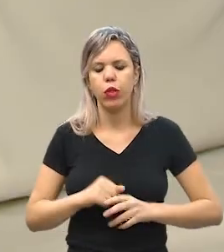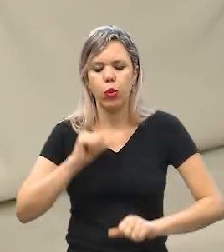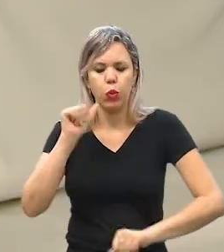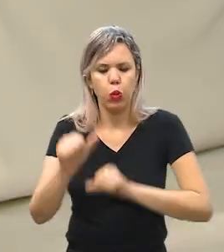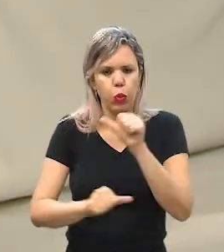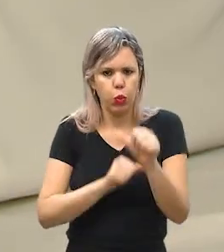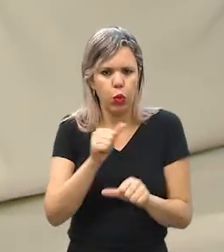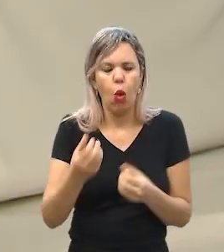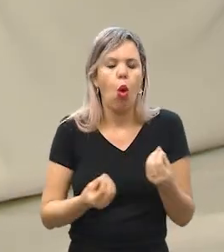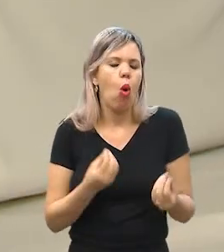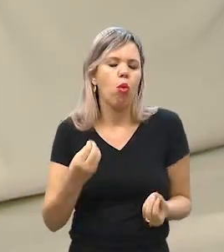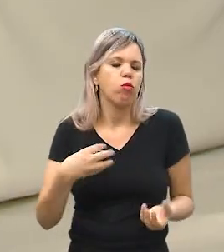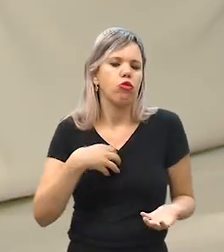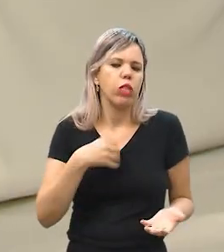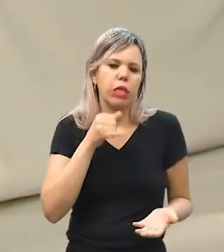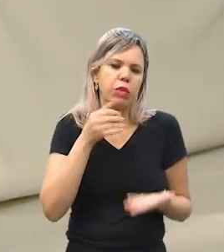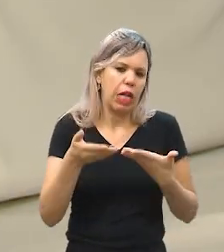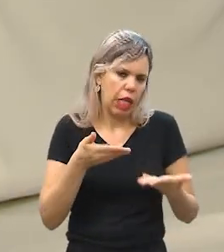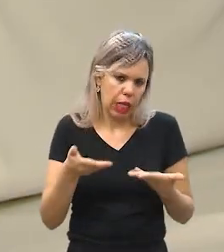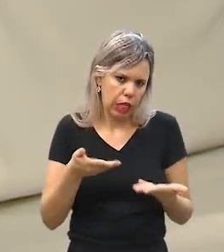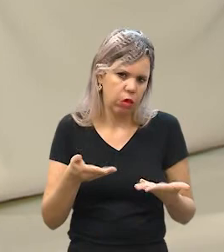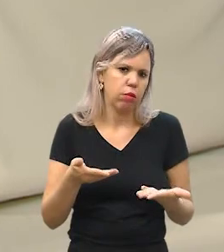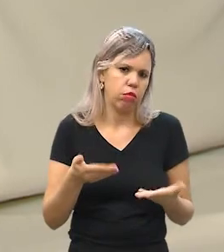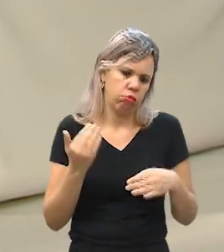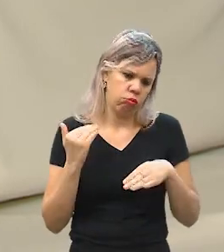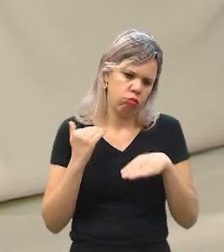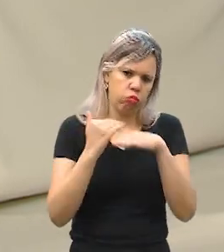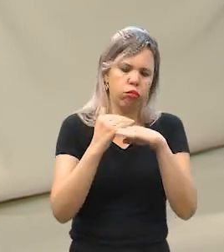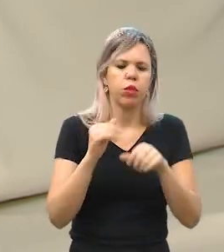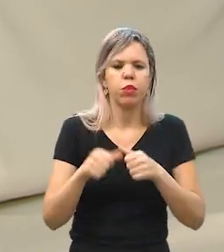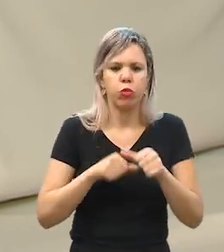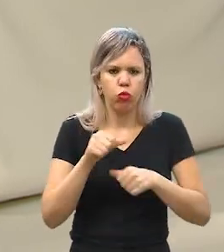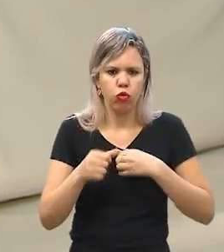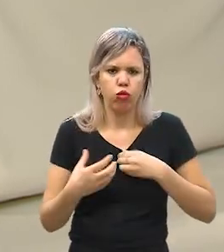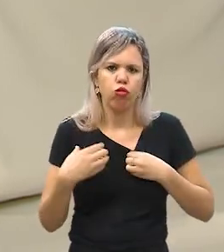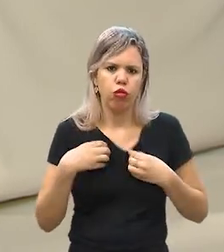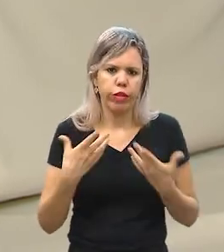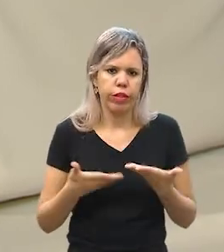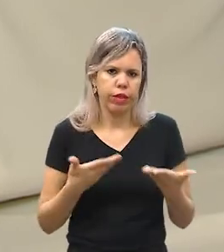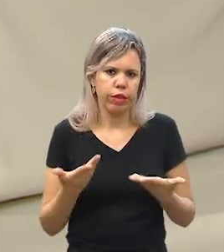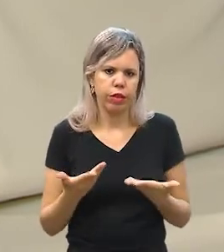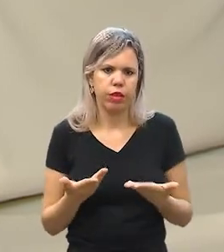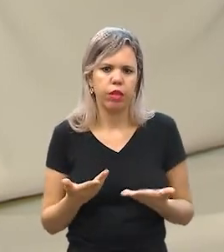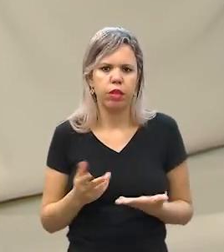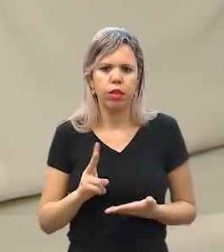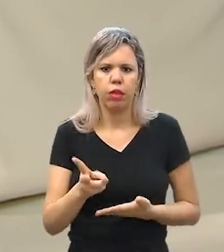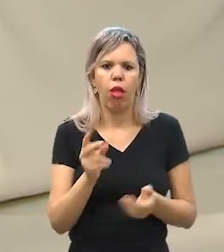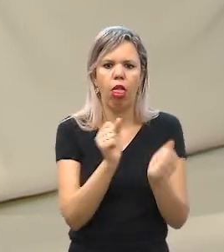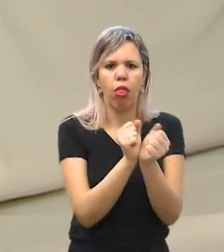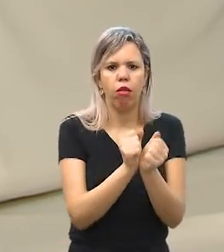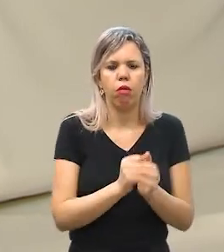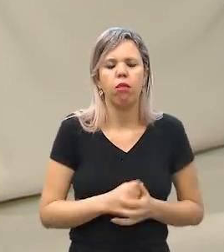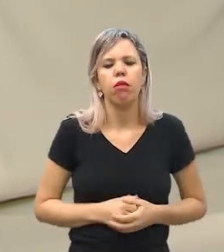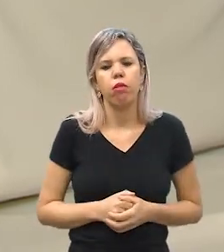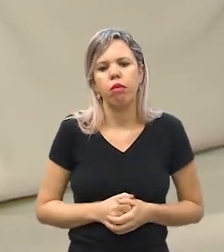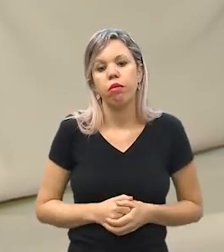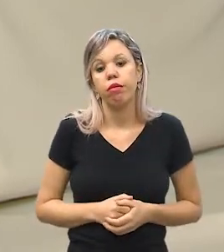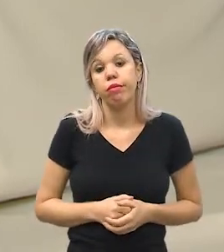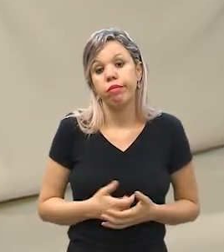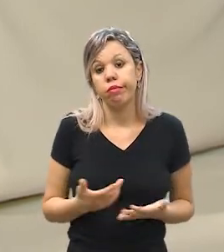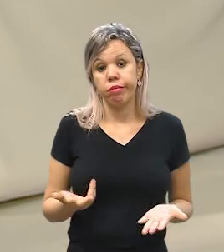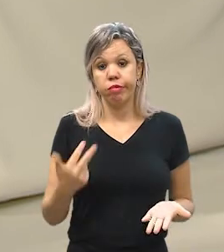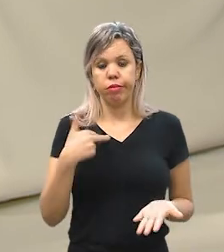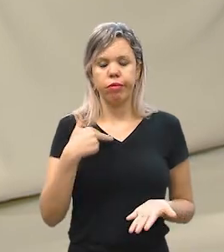mudou a forma, né, de ser tratado assim, mudou o jeito de ser tratado, mas você continuou sendo escravo,